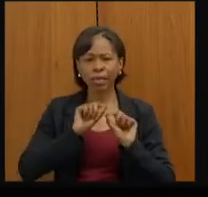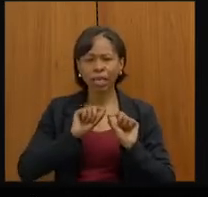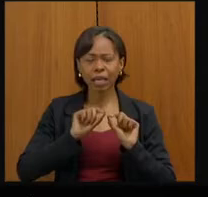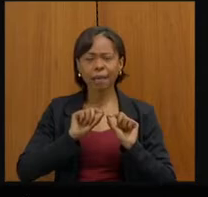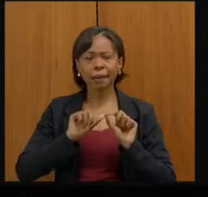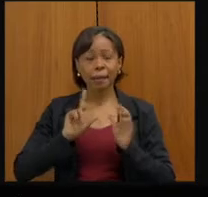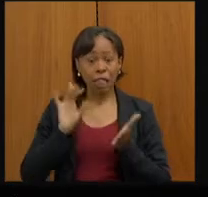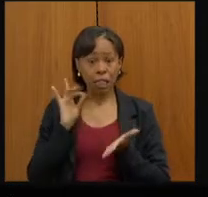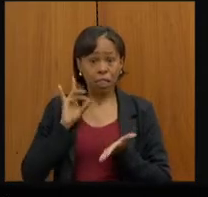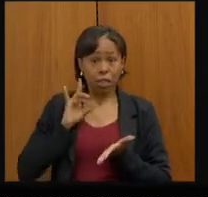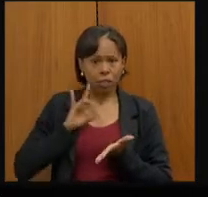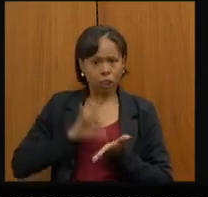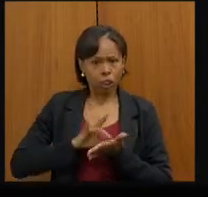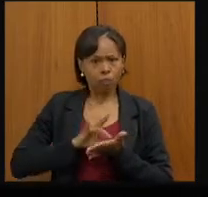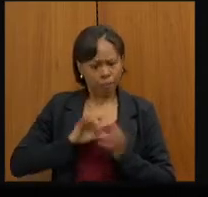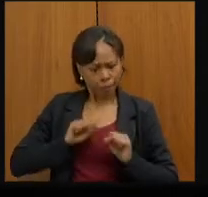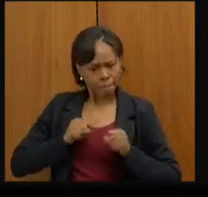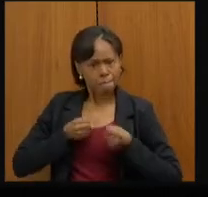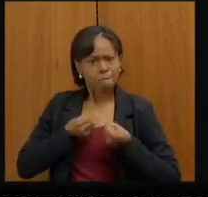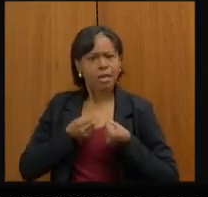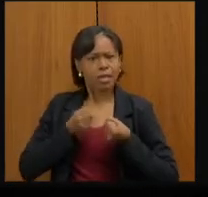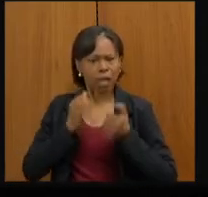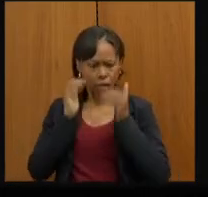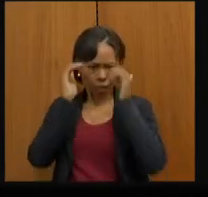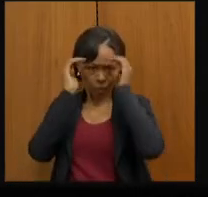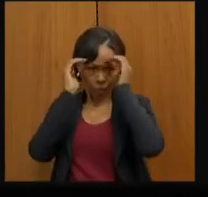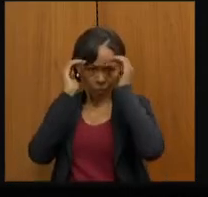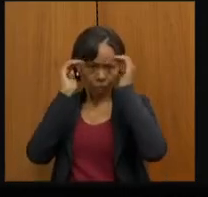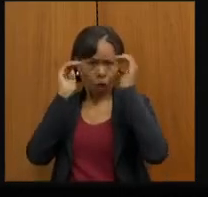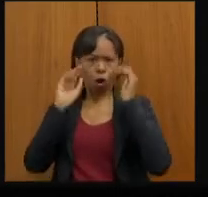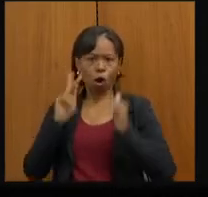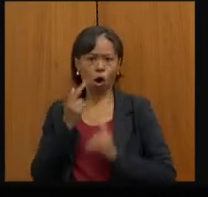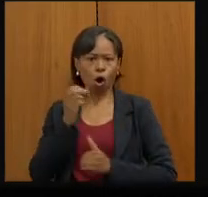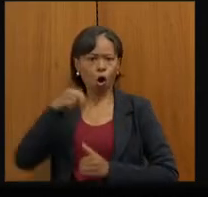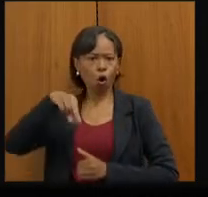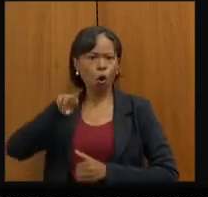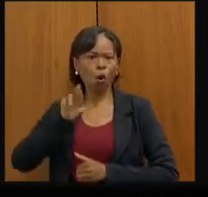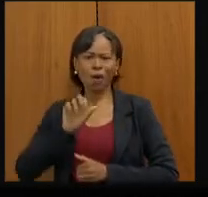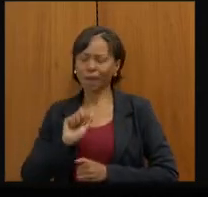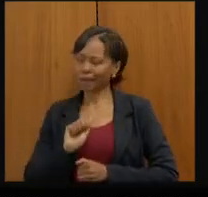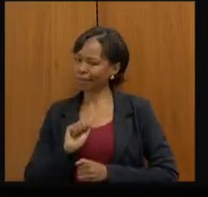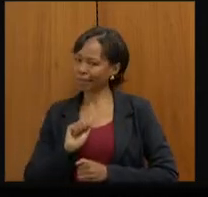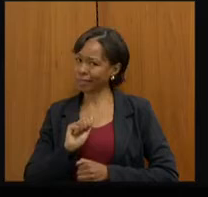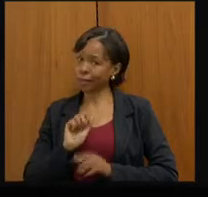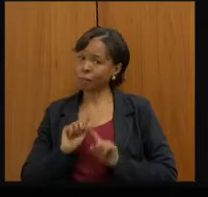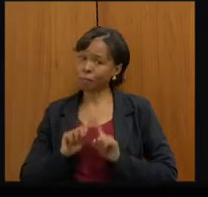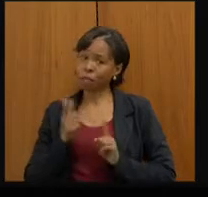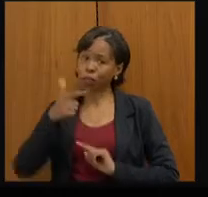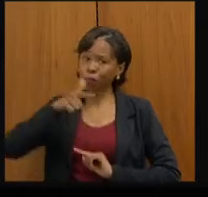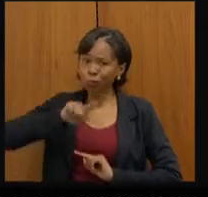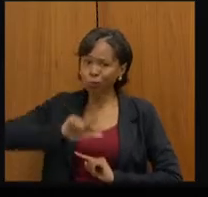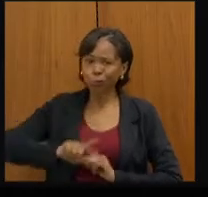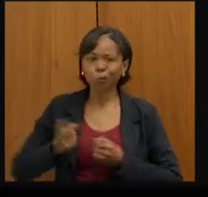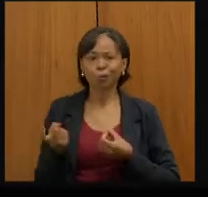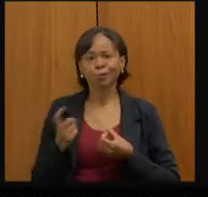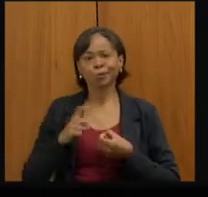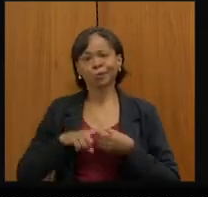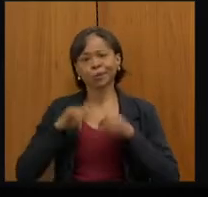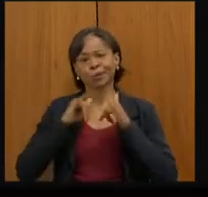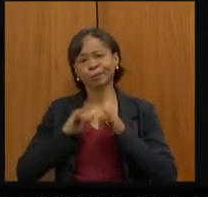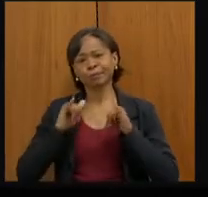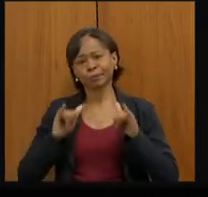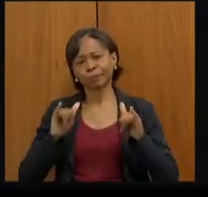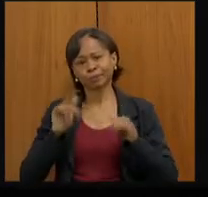e aí eu preciso que a gente tem esse esse assunto voltou à baila no nosso país a partir de um gamento